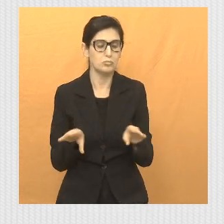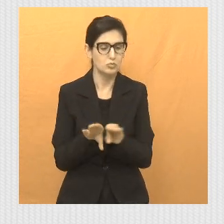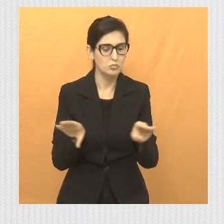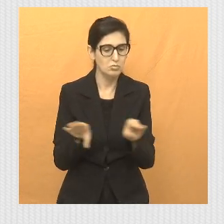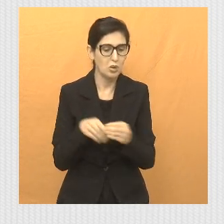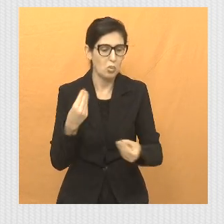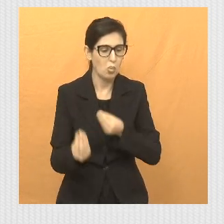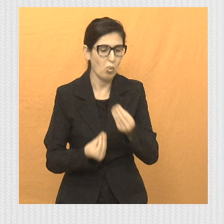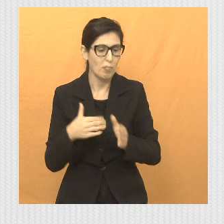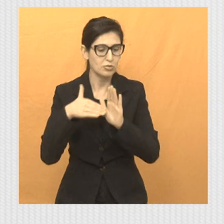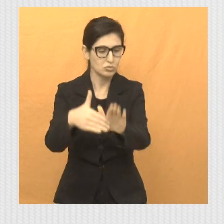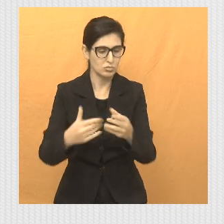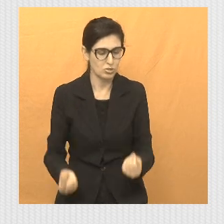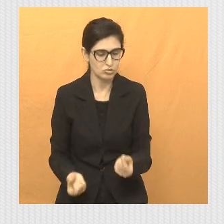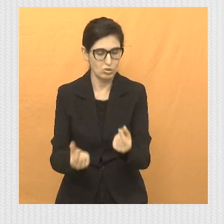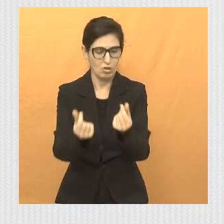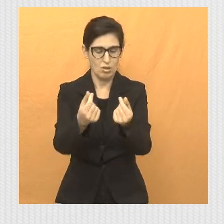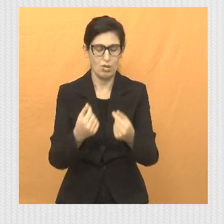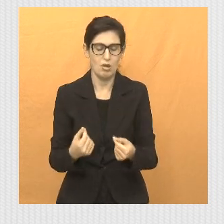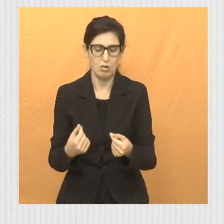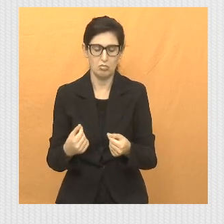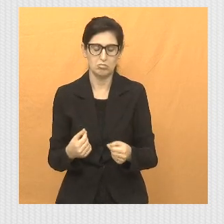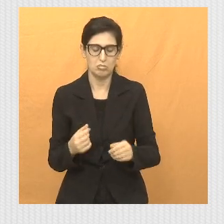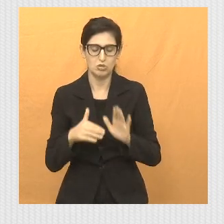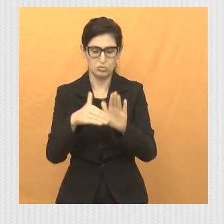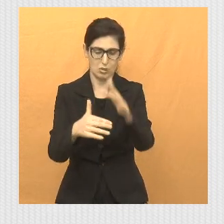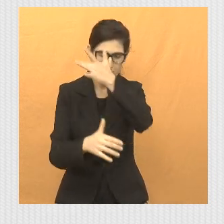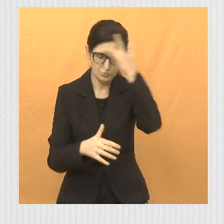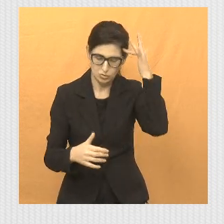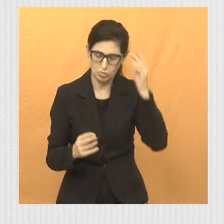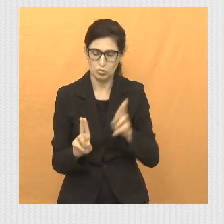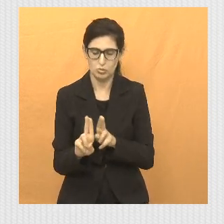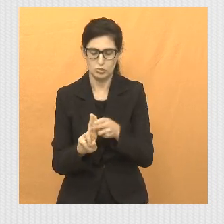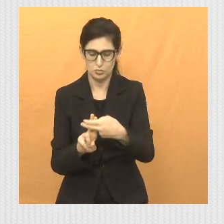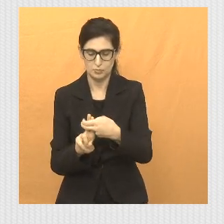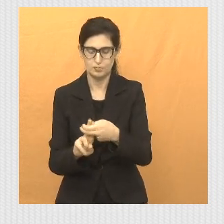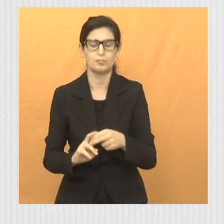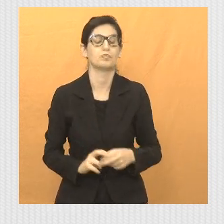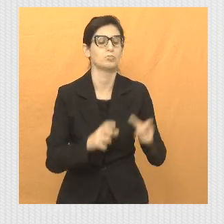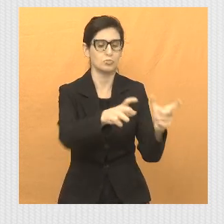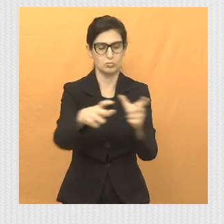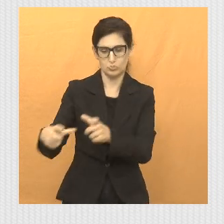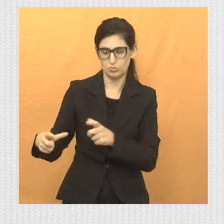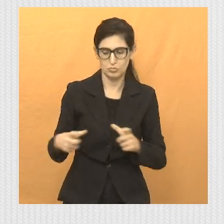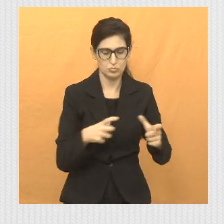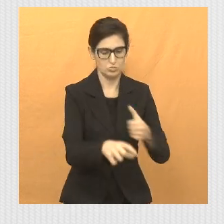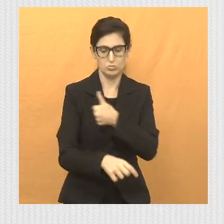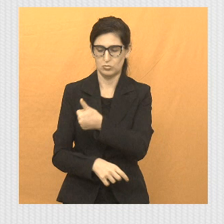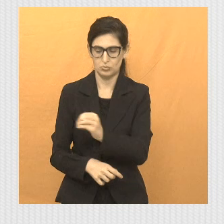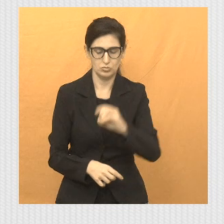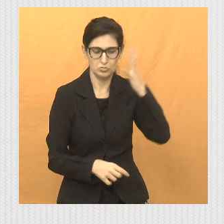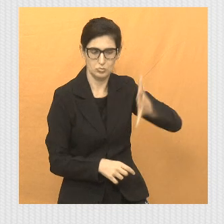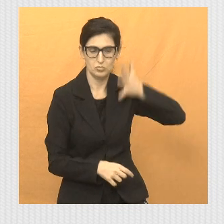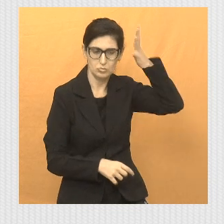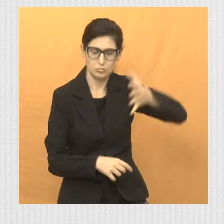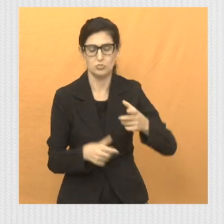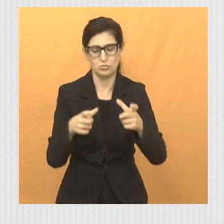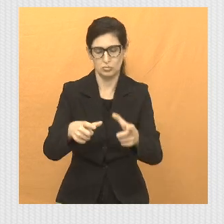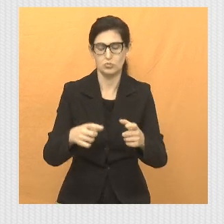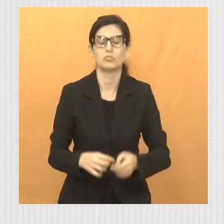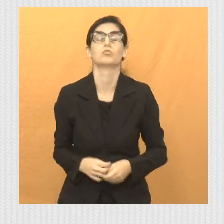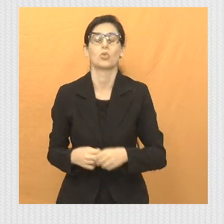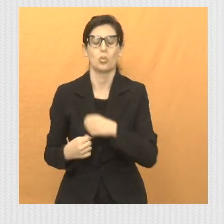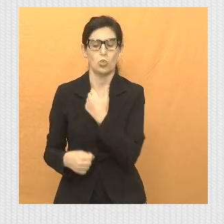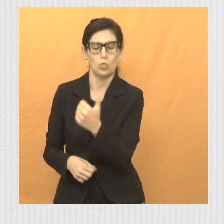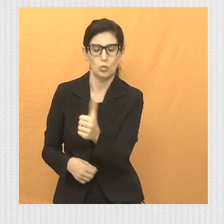SUS. Nós tivemos 10 conferências pelos diversos bairros do município, realizadas entre 11 a 22